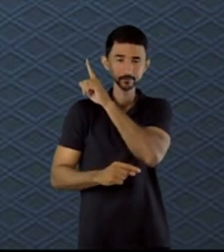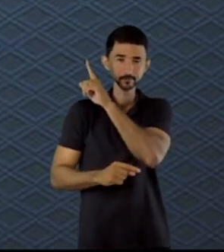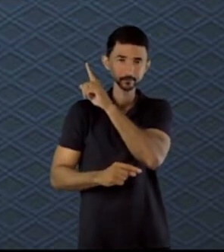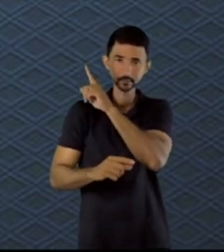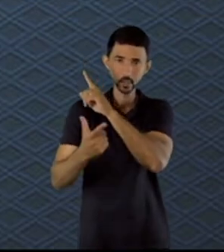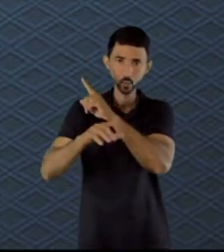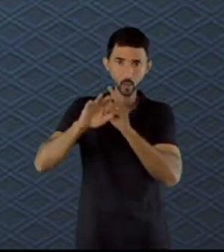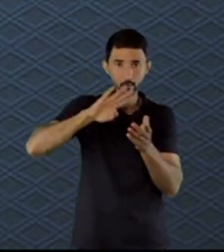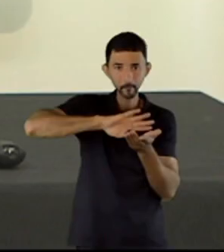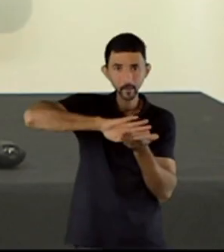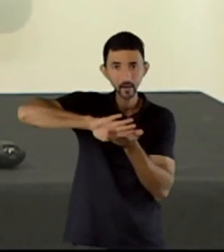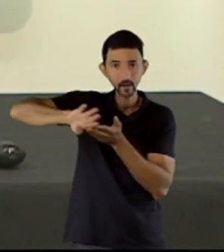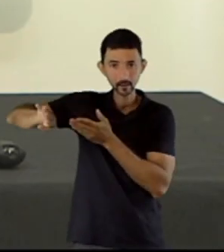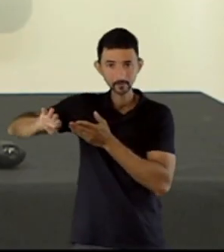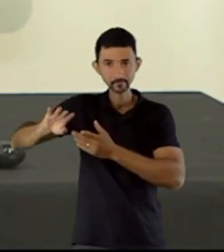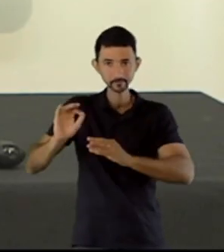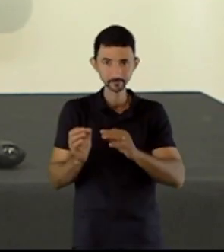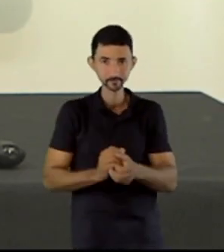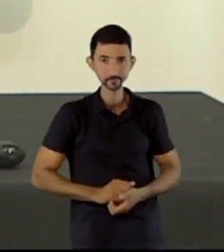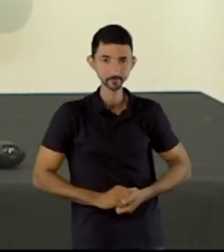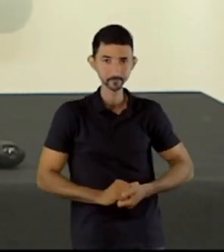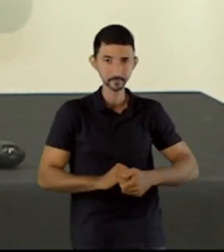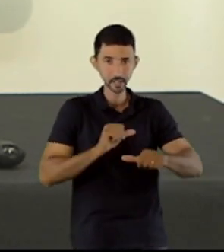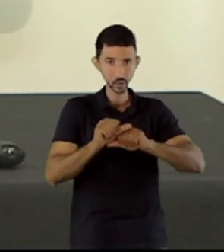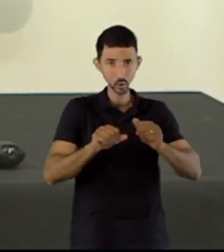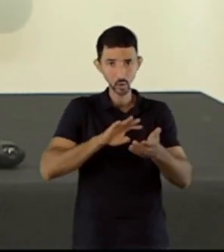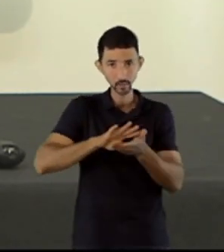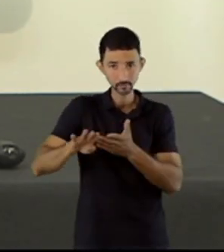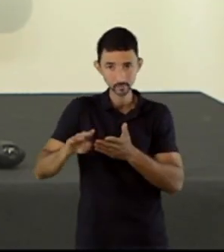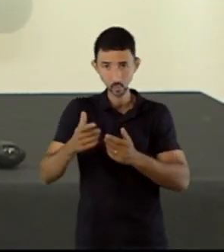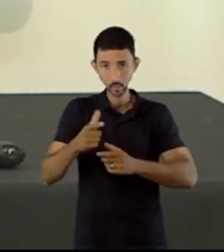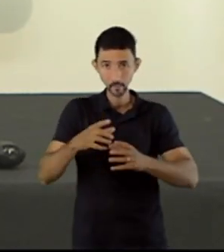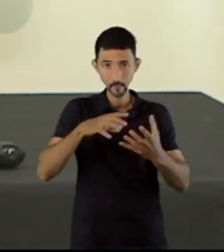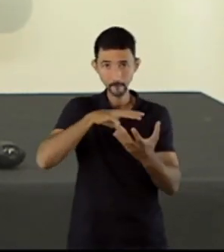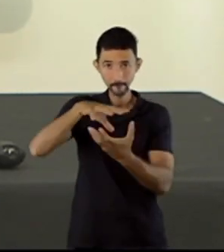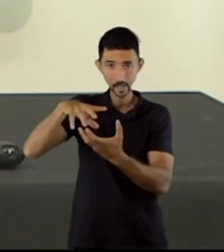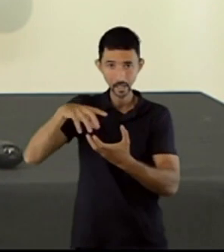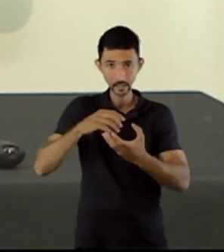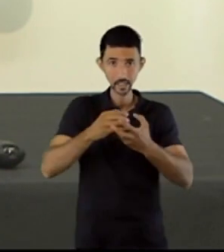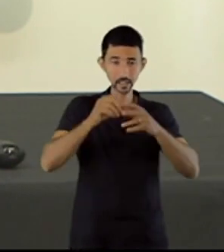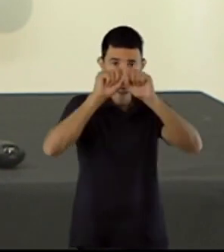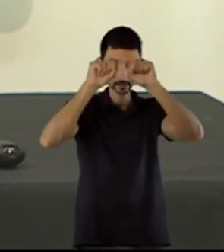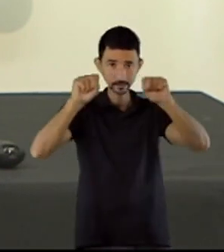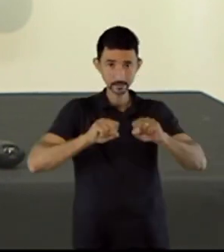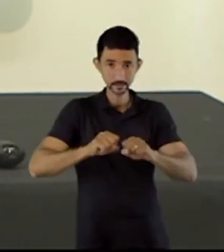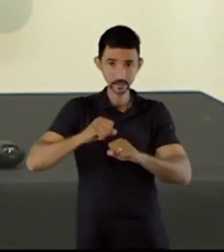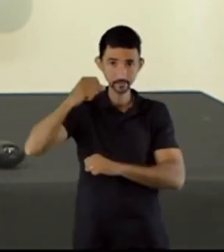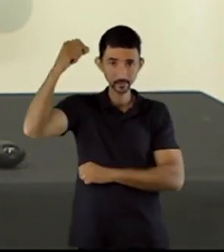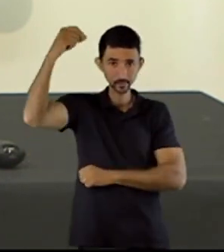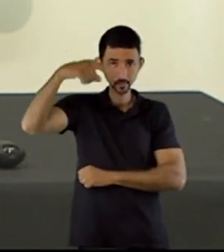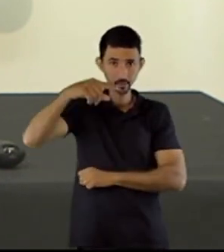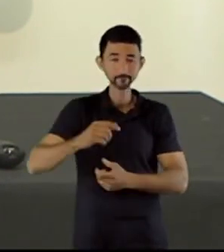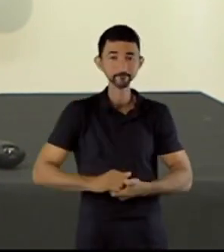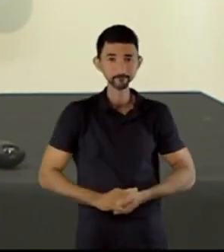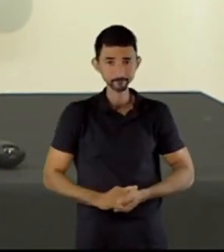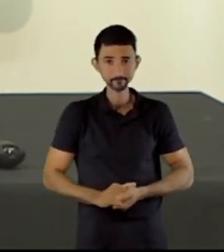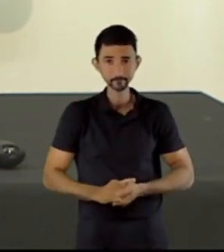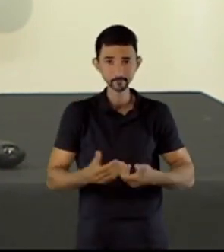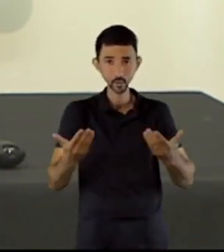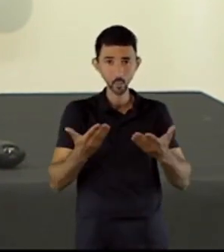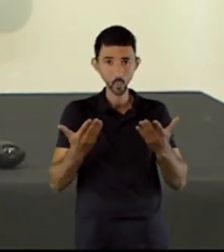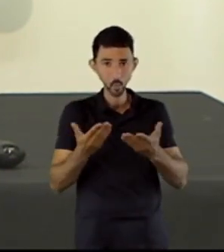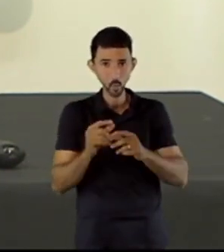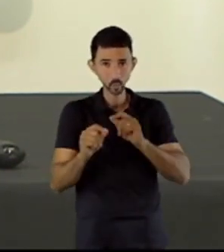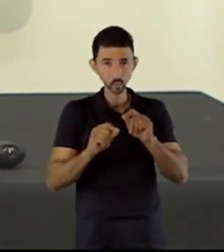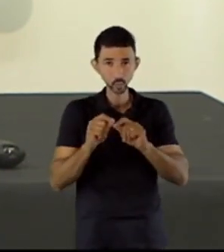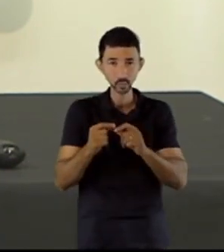Sistema Solar, tecnicamente, né? Ele não é mais um planeta do Sistema Solar. Então, nós, hoje em